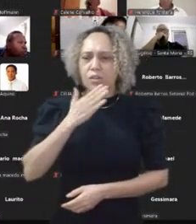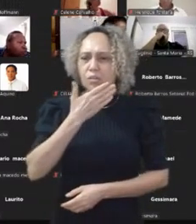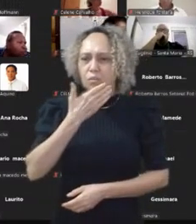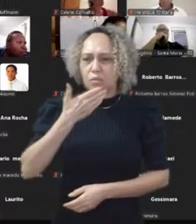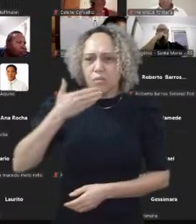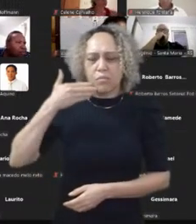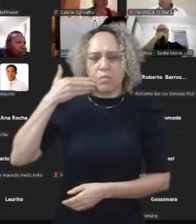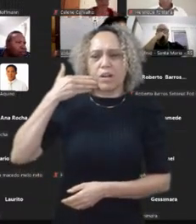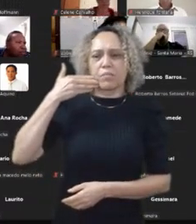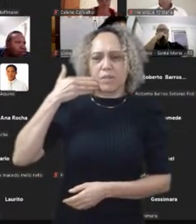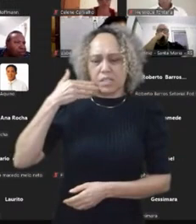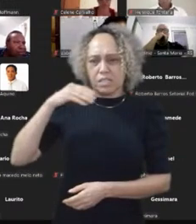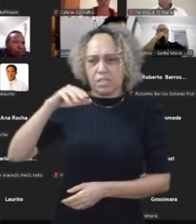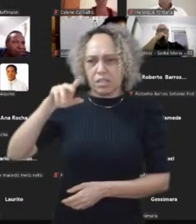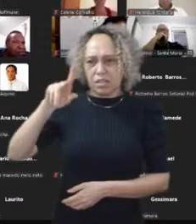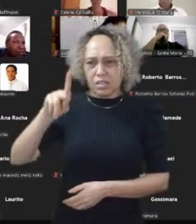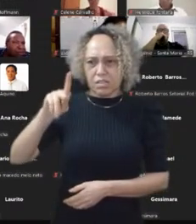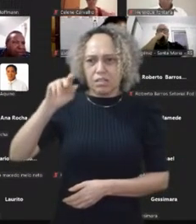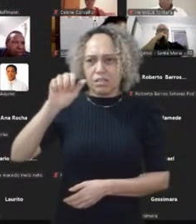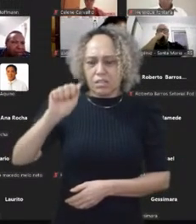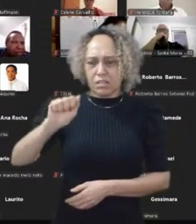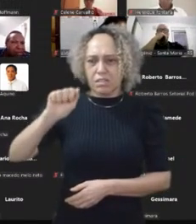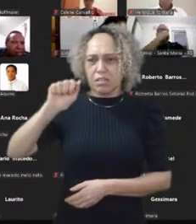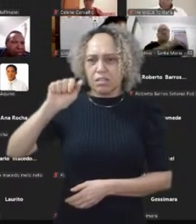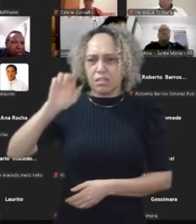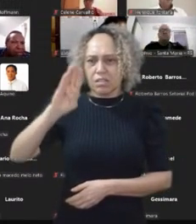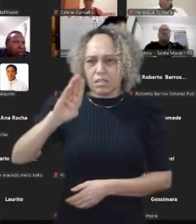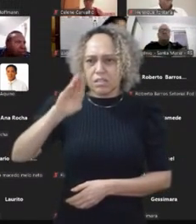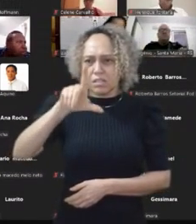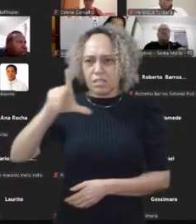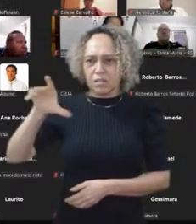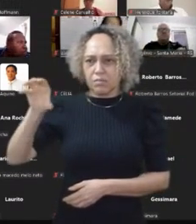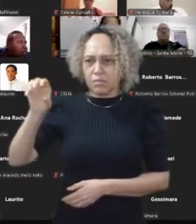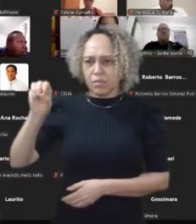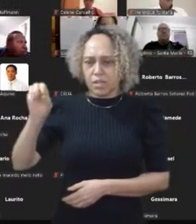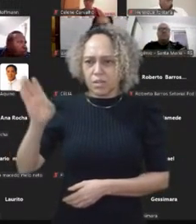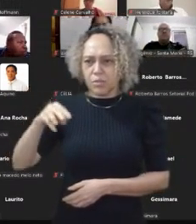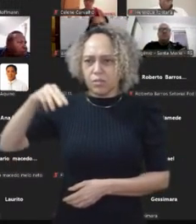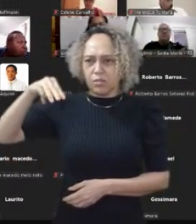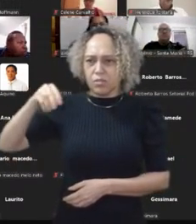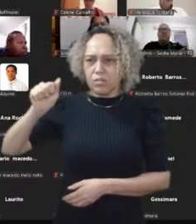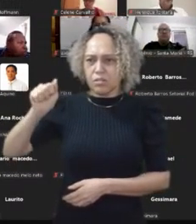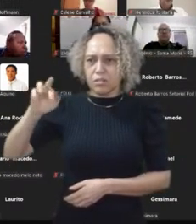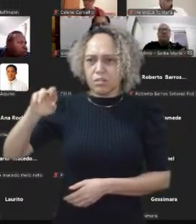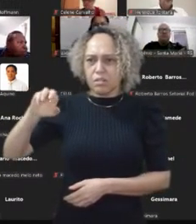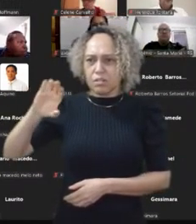vocês vão lembrar que ele eh dava dinheiro remuneravam